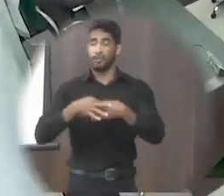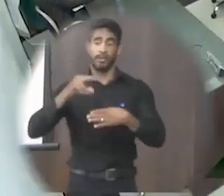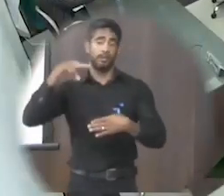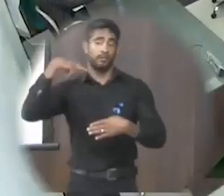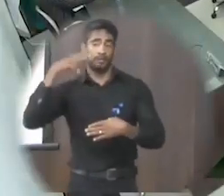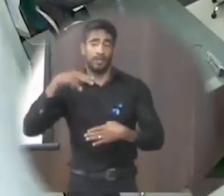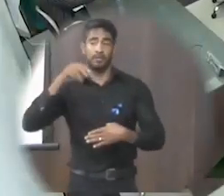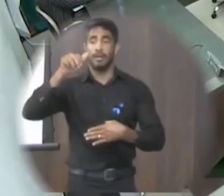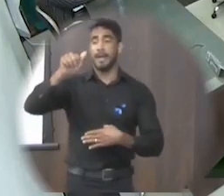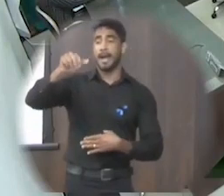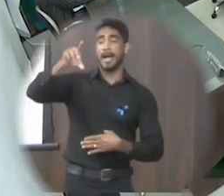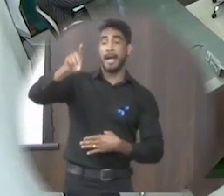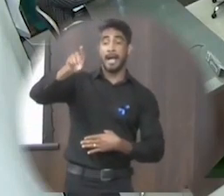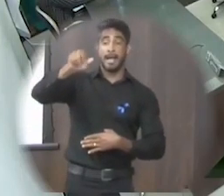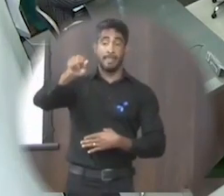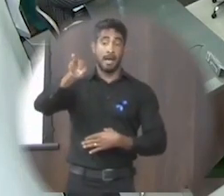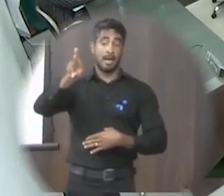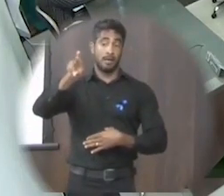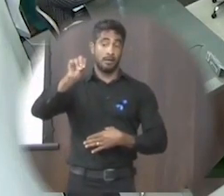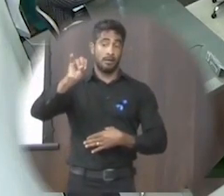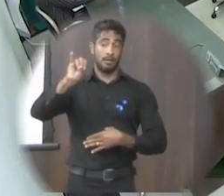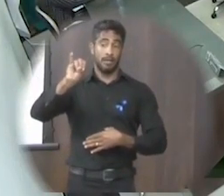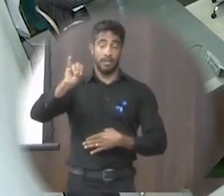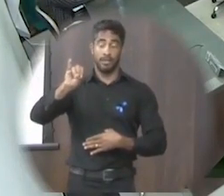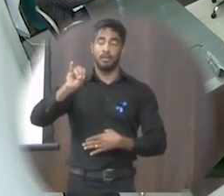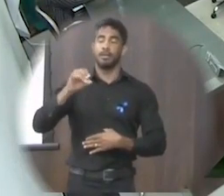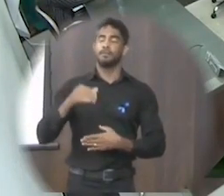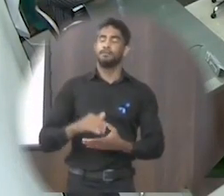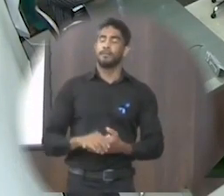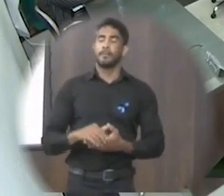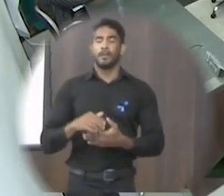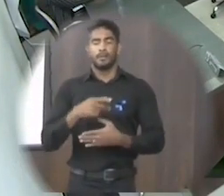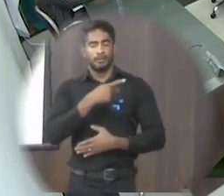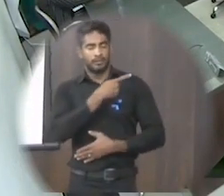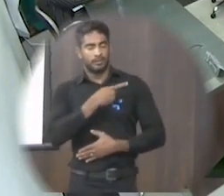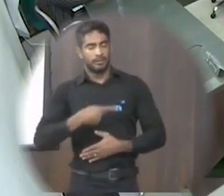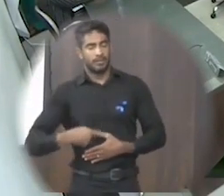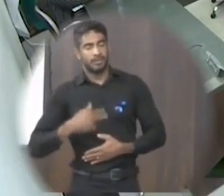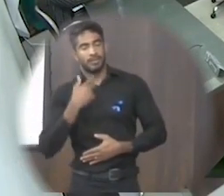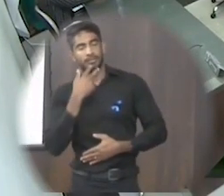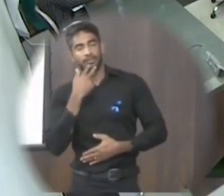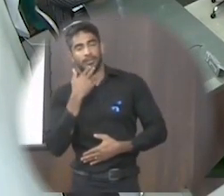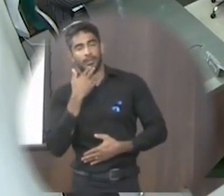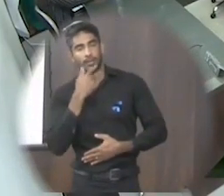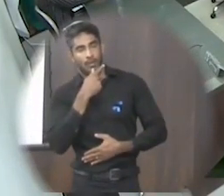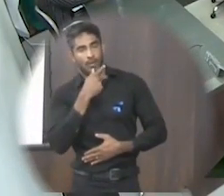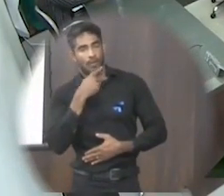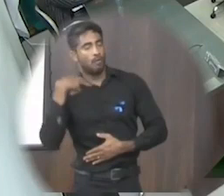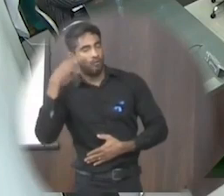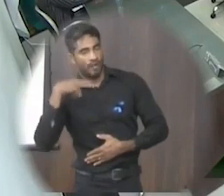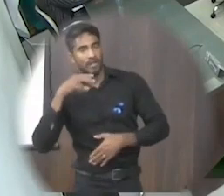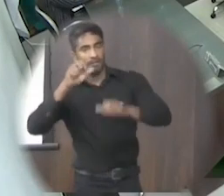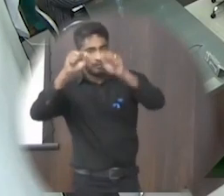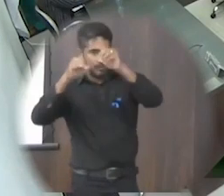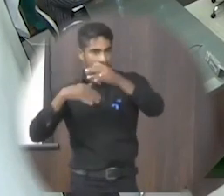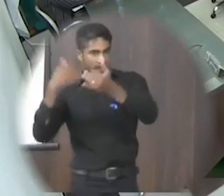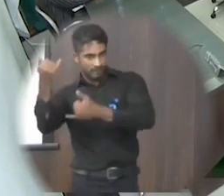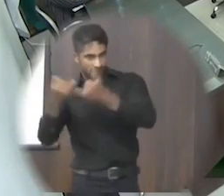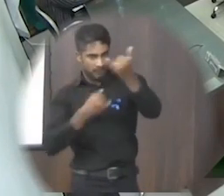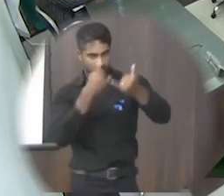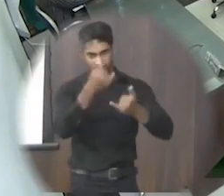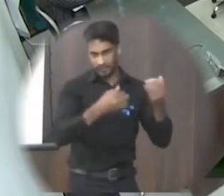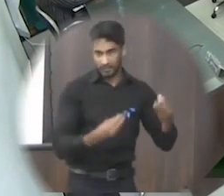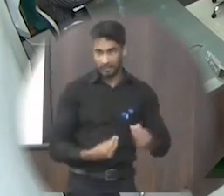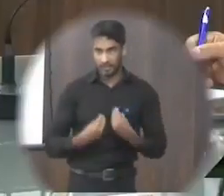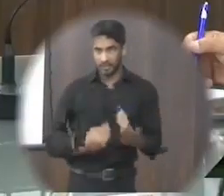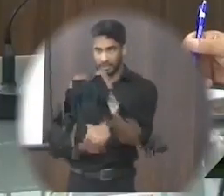vereador Adauri Soares Cordeiro. Excelentíssimo senhor presidente, o vereador que subscreve vem, na forma regimental, requerer